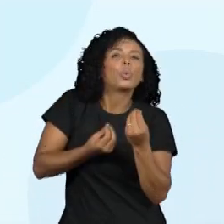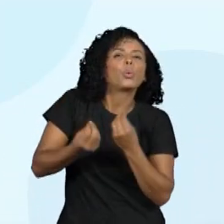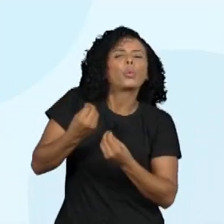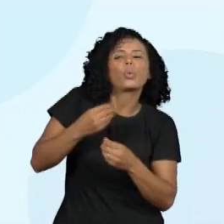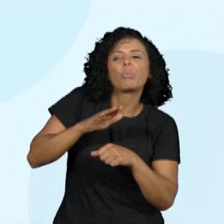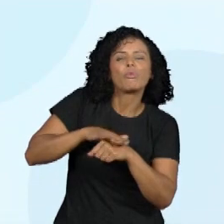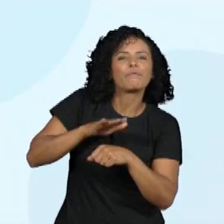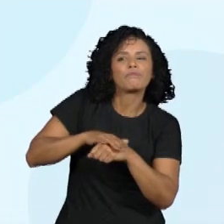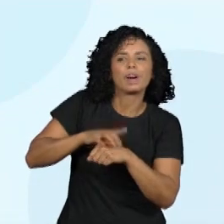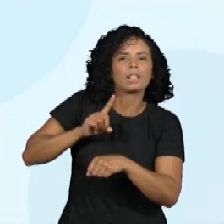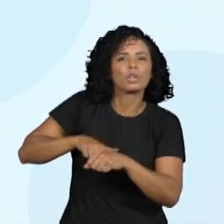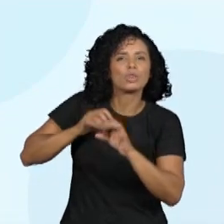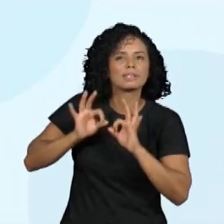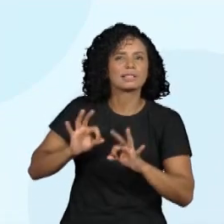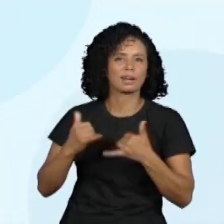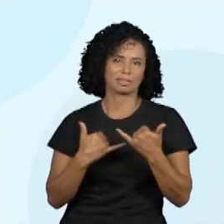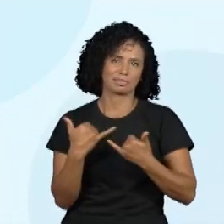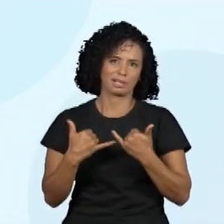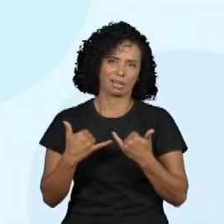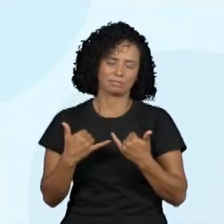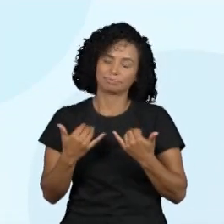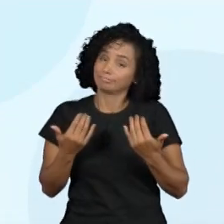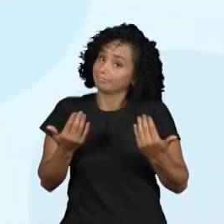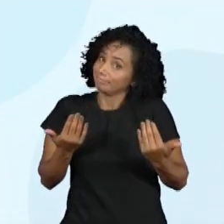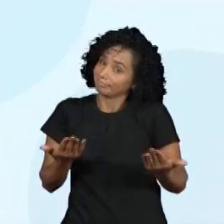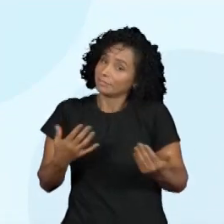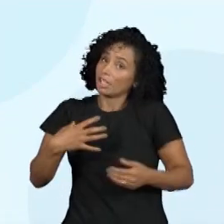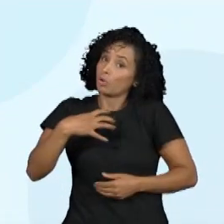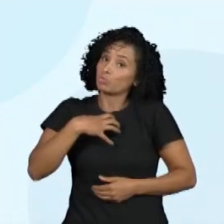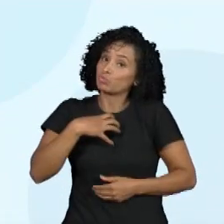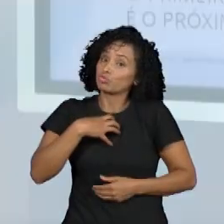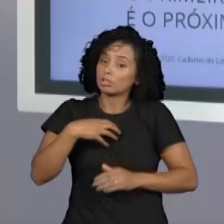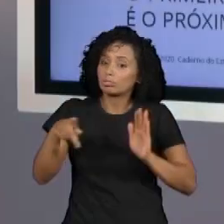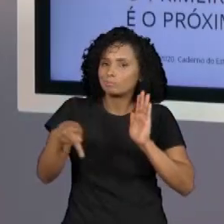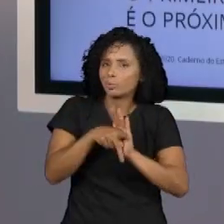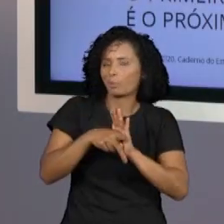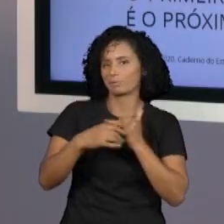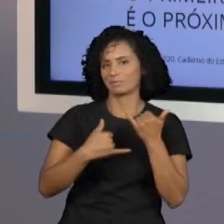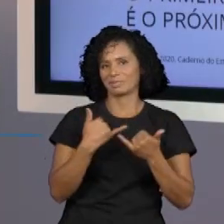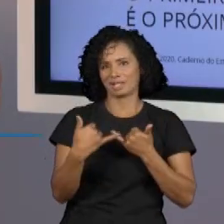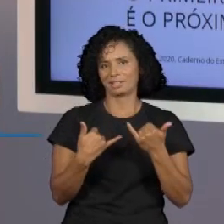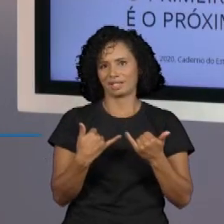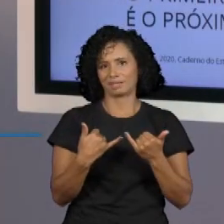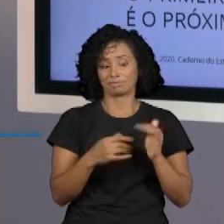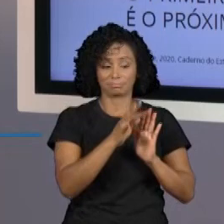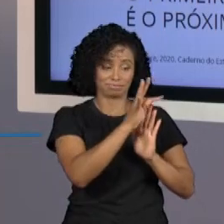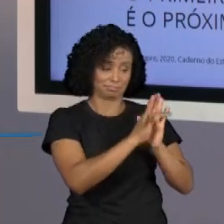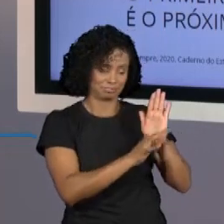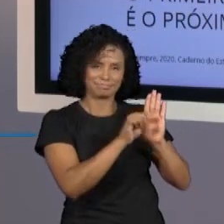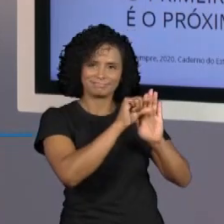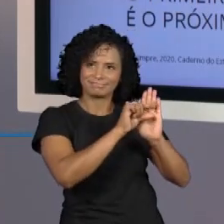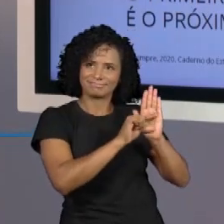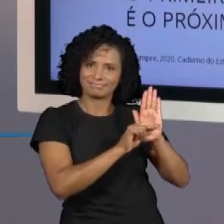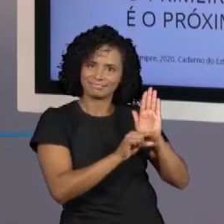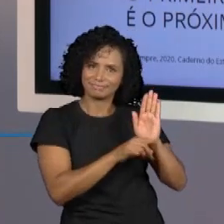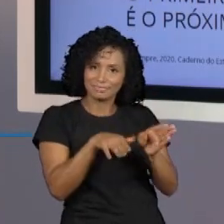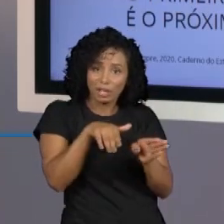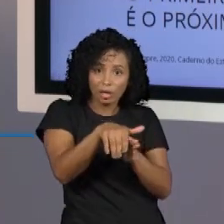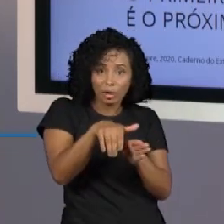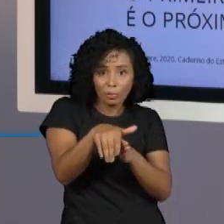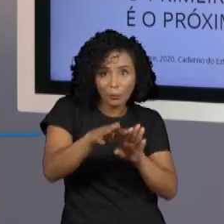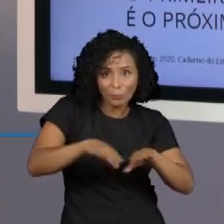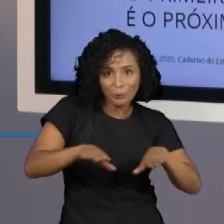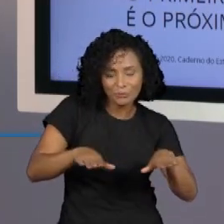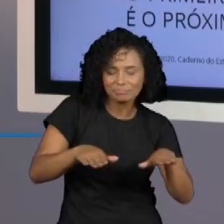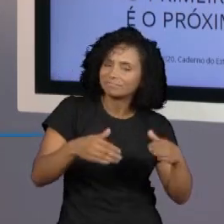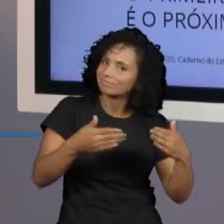deve proceder. Então, essa é uma característica bem forte do texto instrucional, desse tipo de